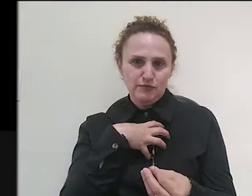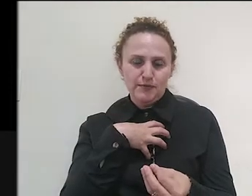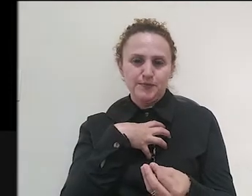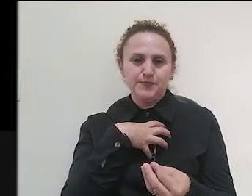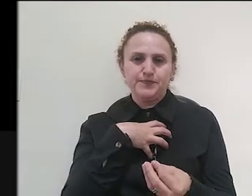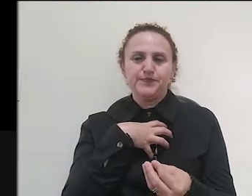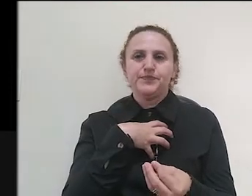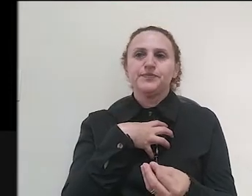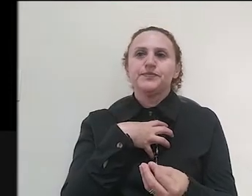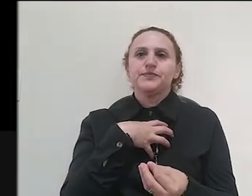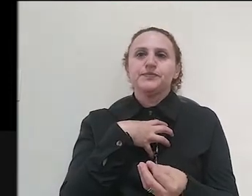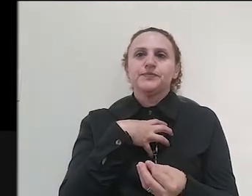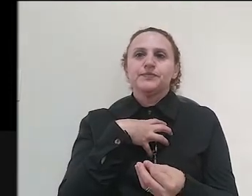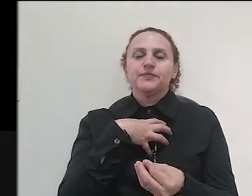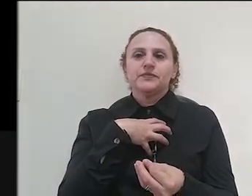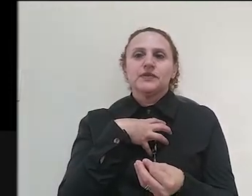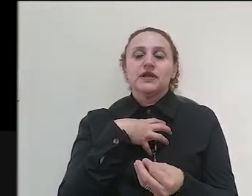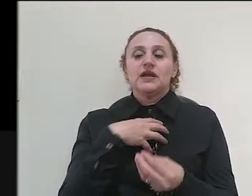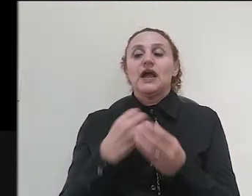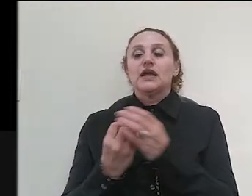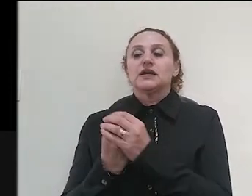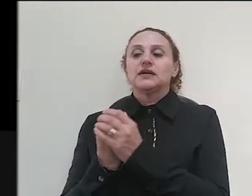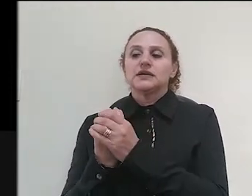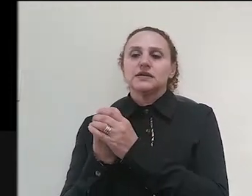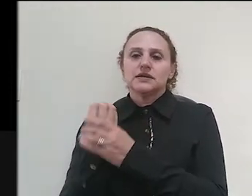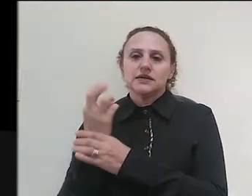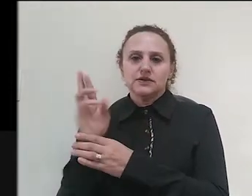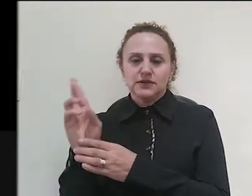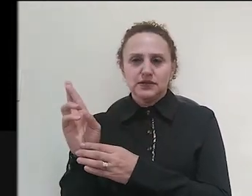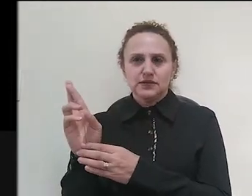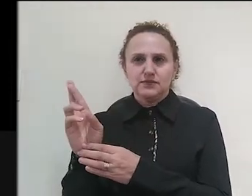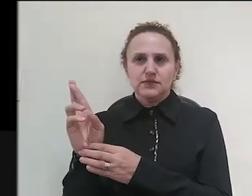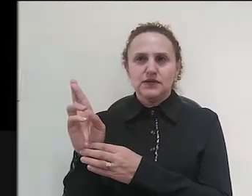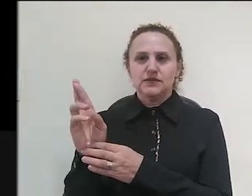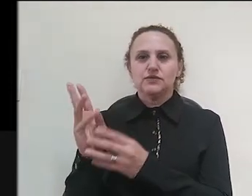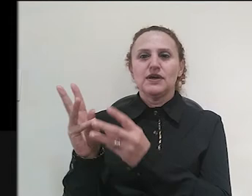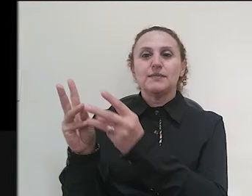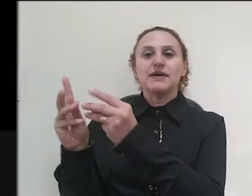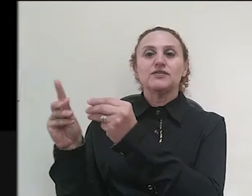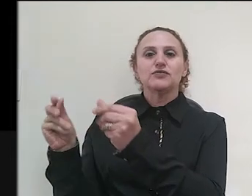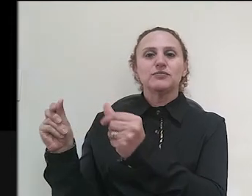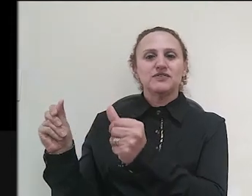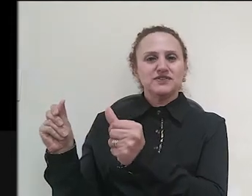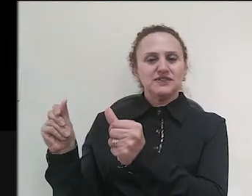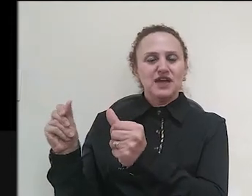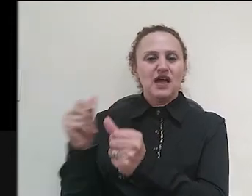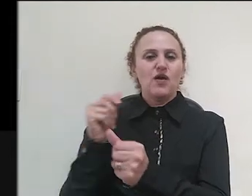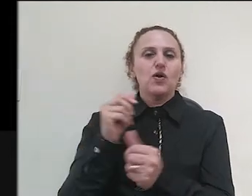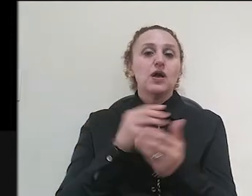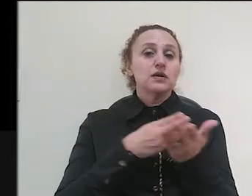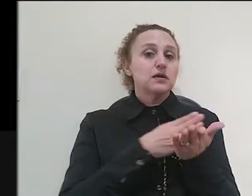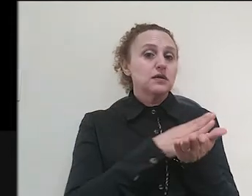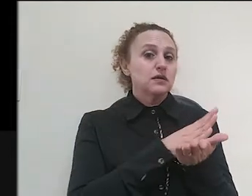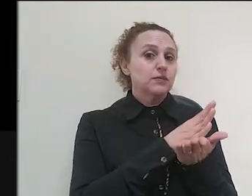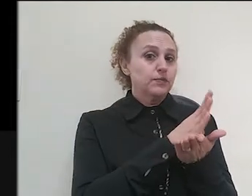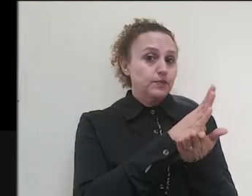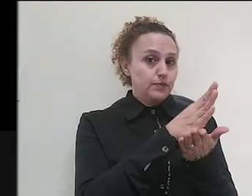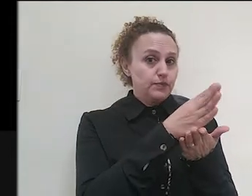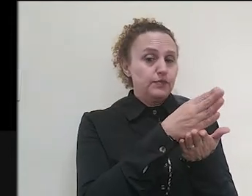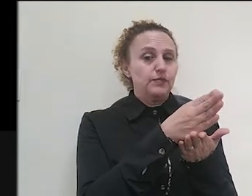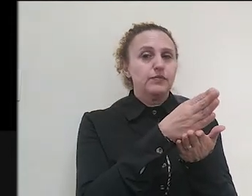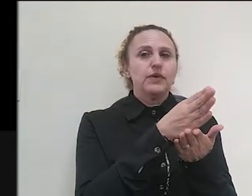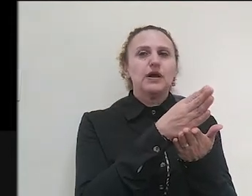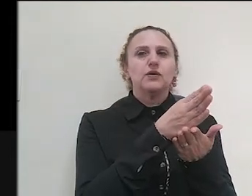A linha no Renascimento é mais superficial, enquanto no barroco a gente tem mais ideia de profundidade, exatamente pela essa alternância,